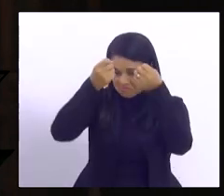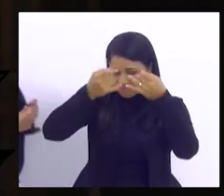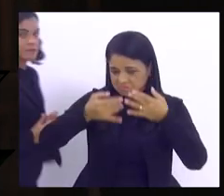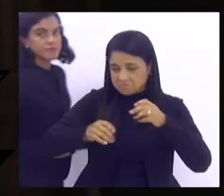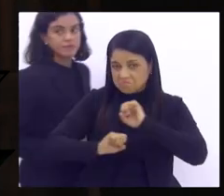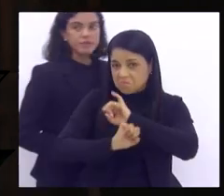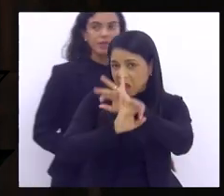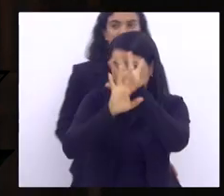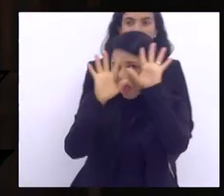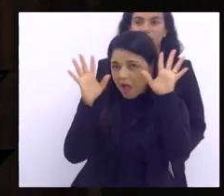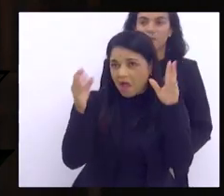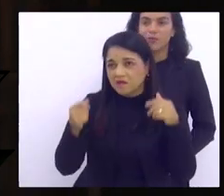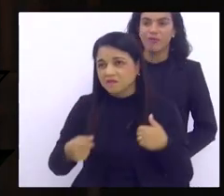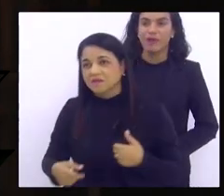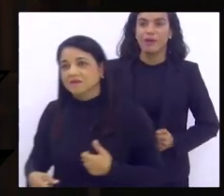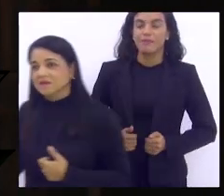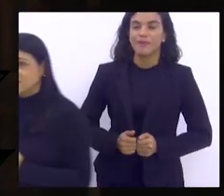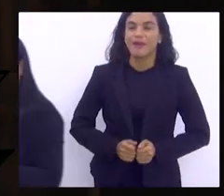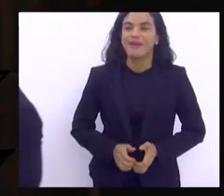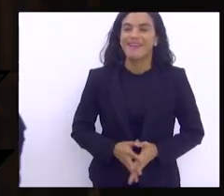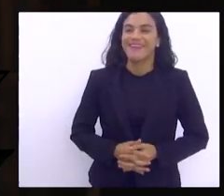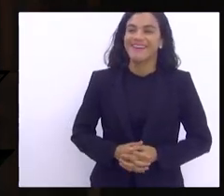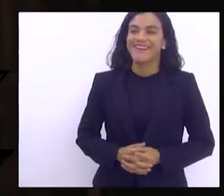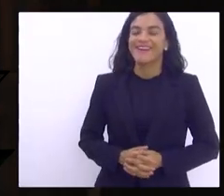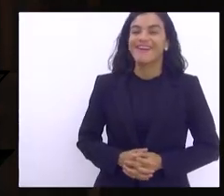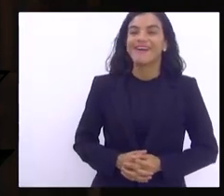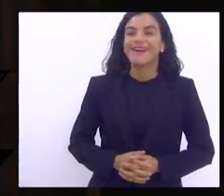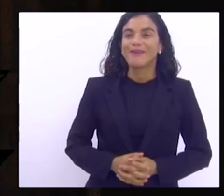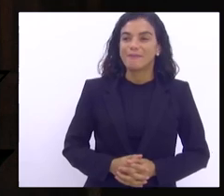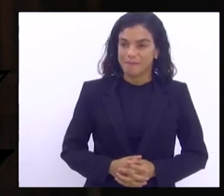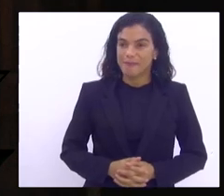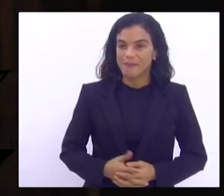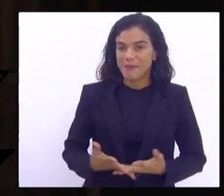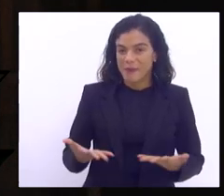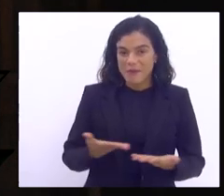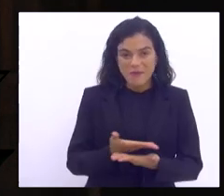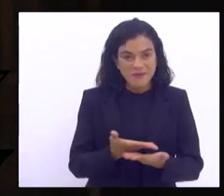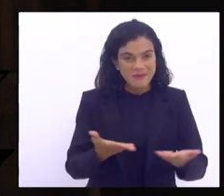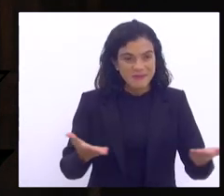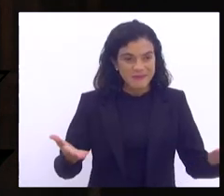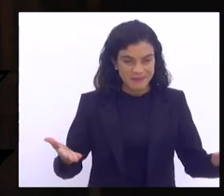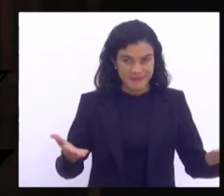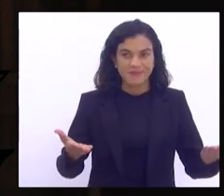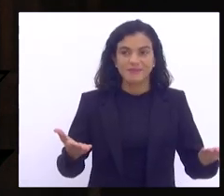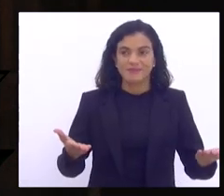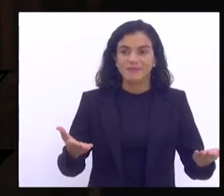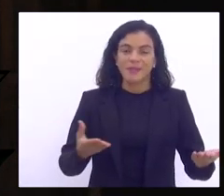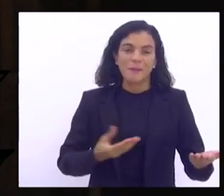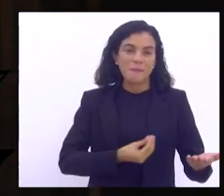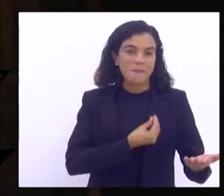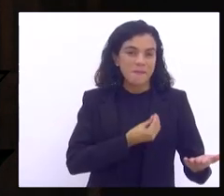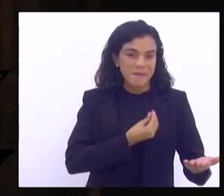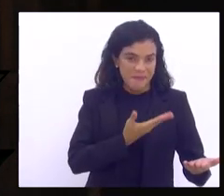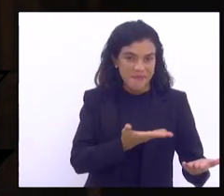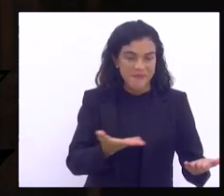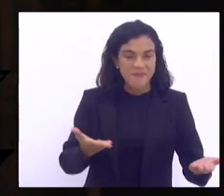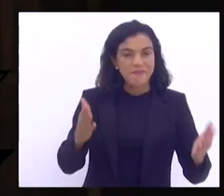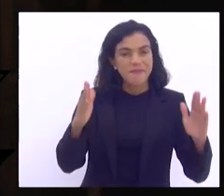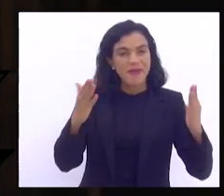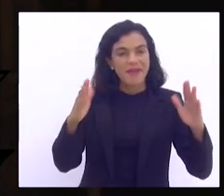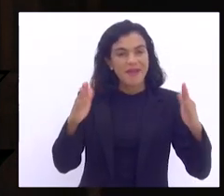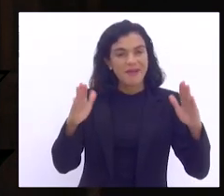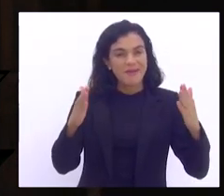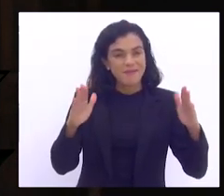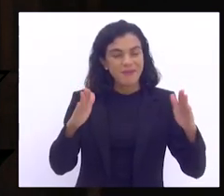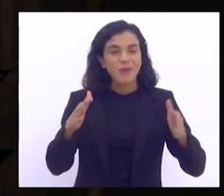O senhor presidente dos juristas católicos está aí também, Eu parabenizo essa comissão